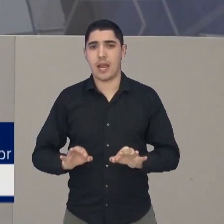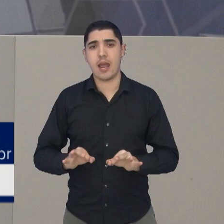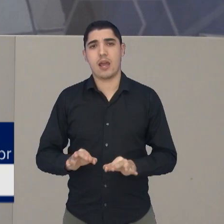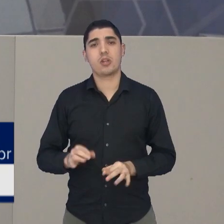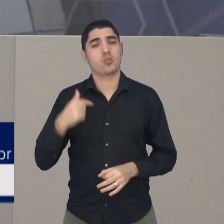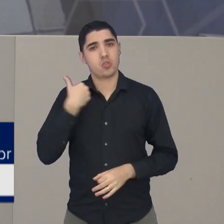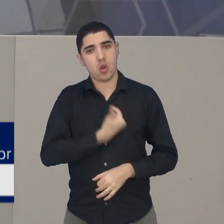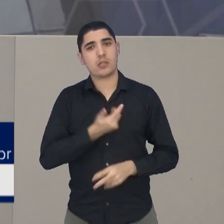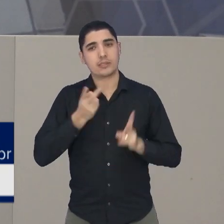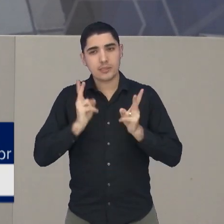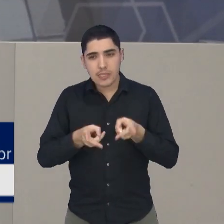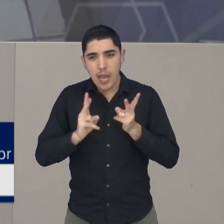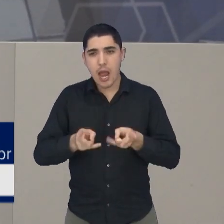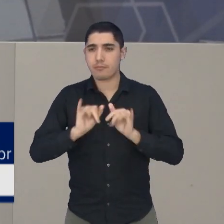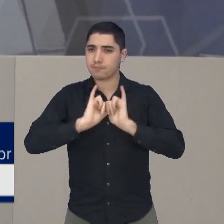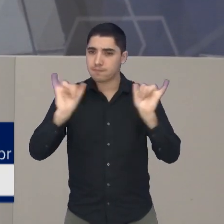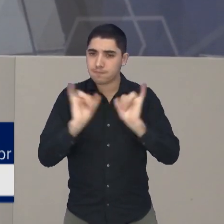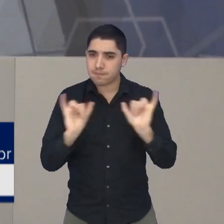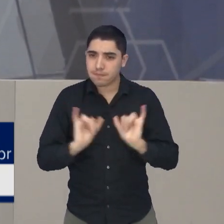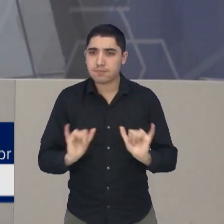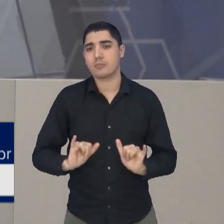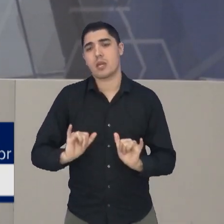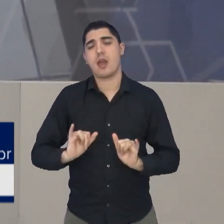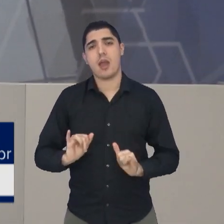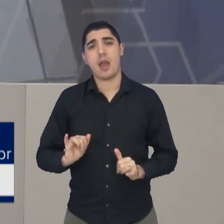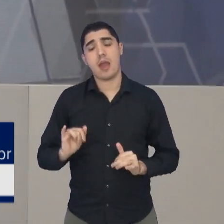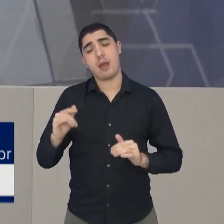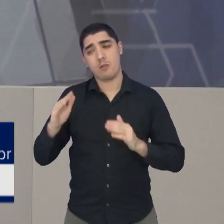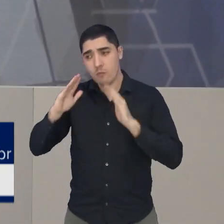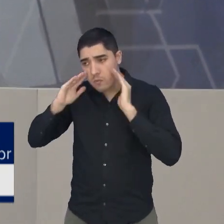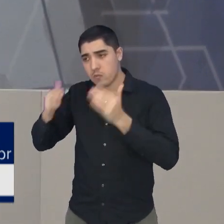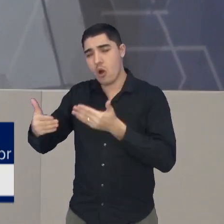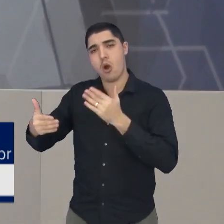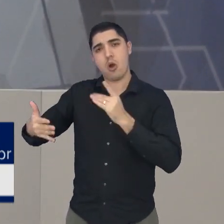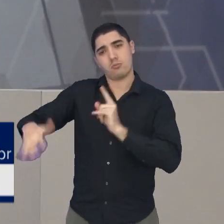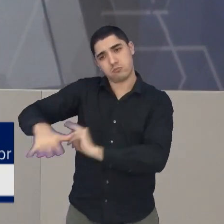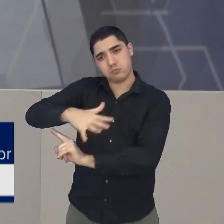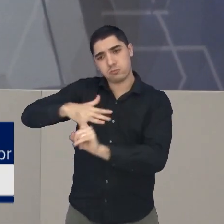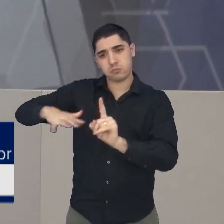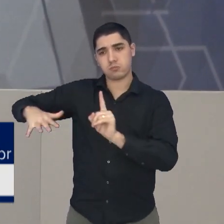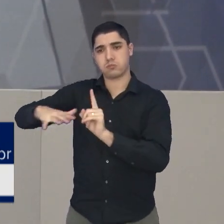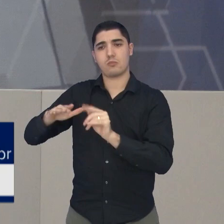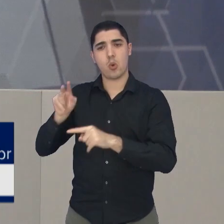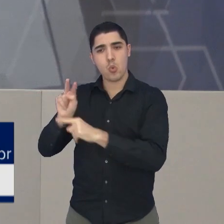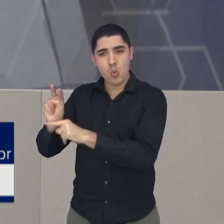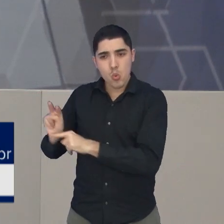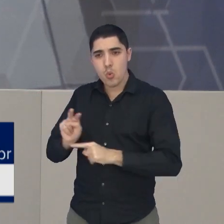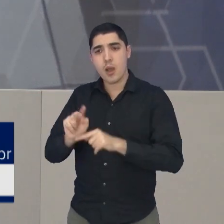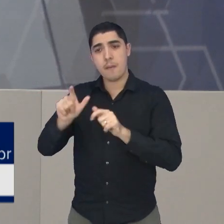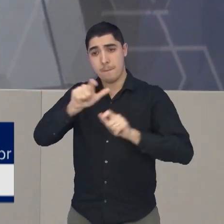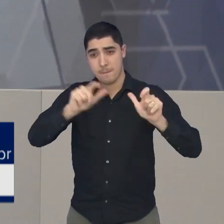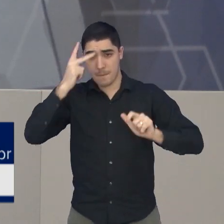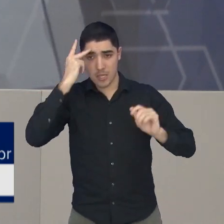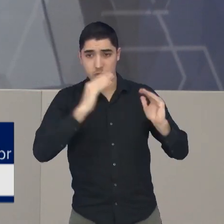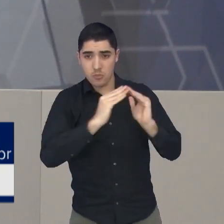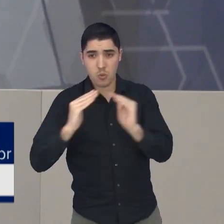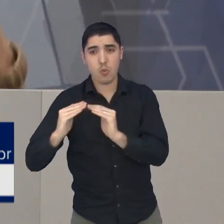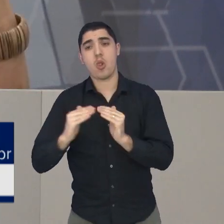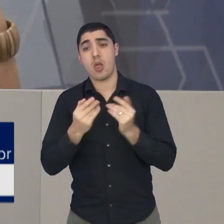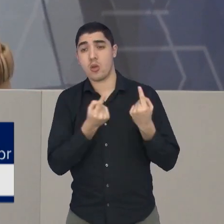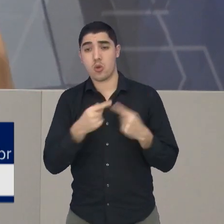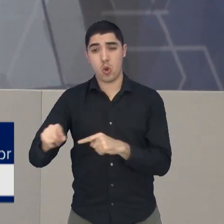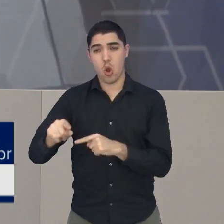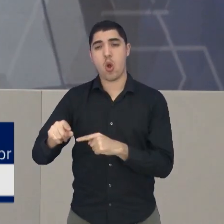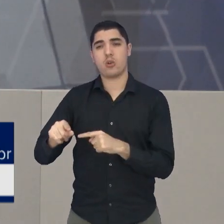sempre falou, que é melhor para o meio ambiente, que é melhor para os moradores, que é o antipoeira, né?